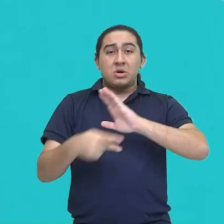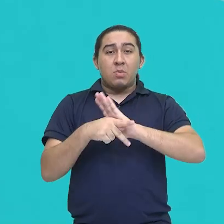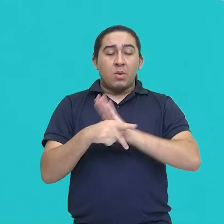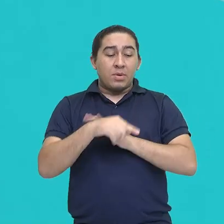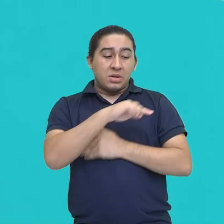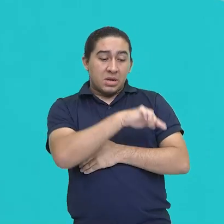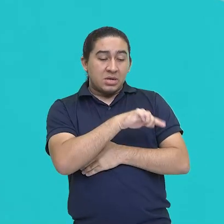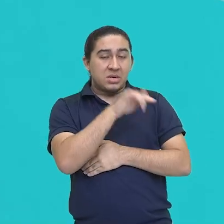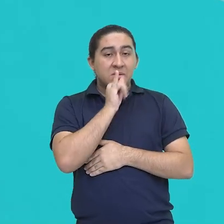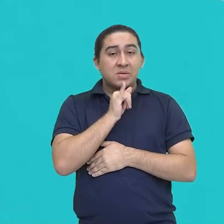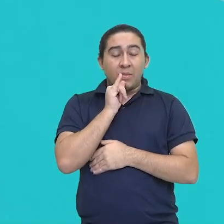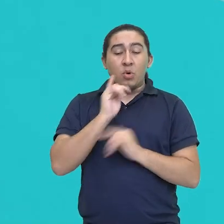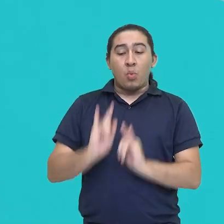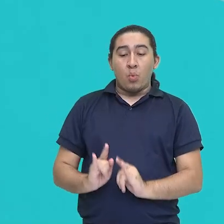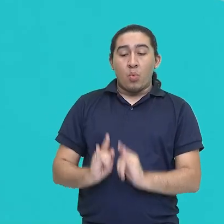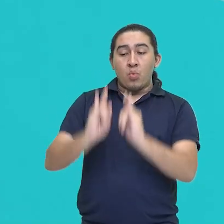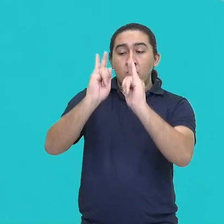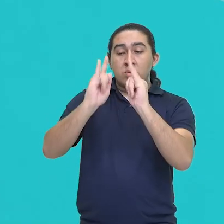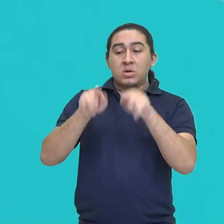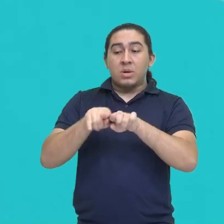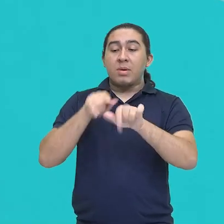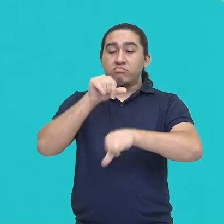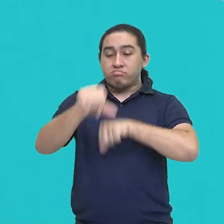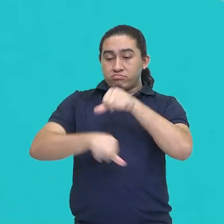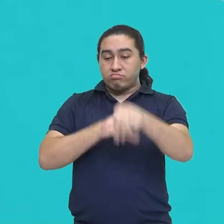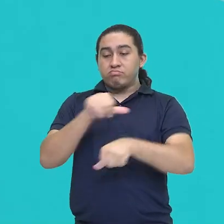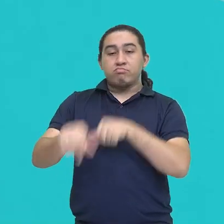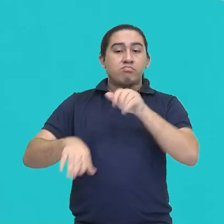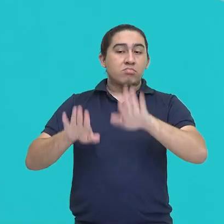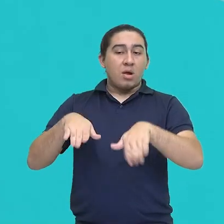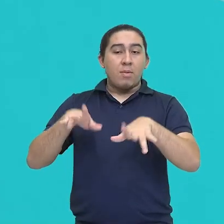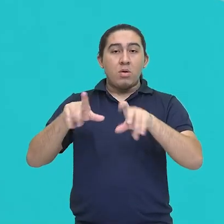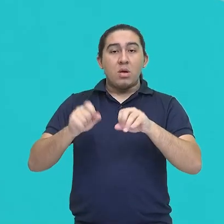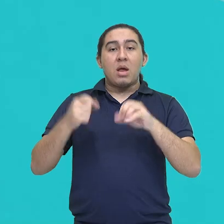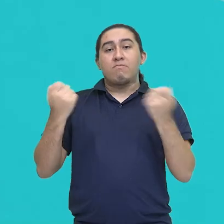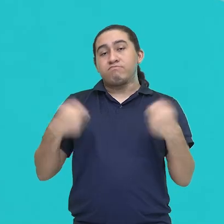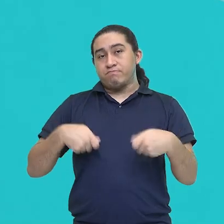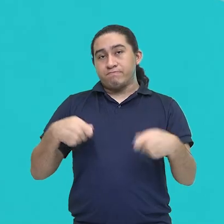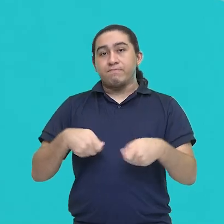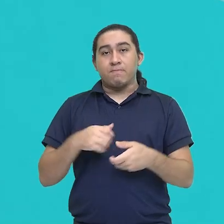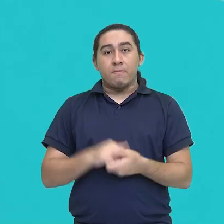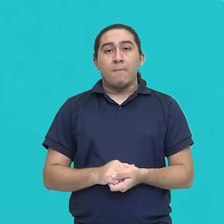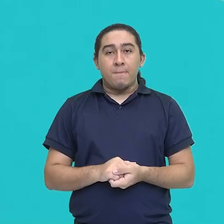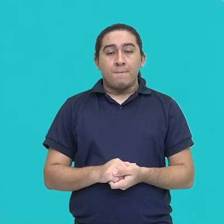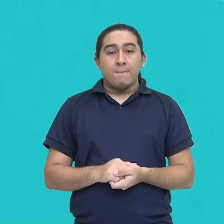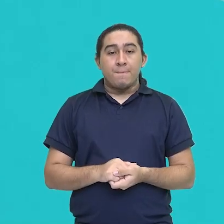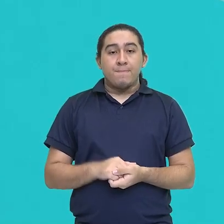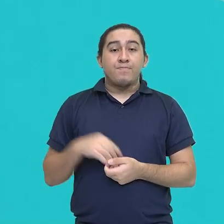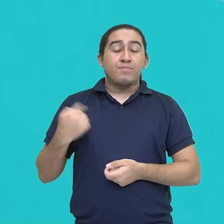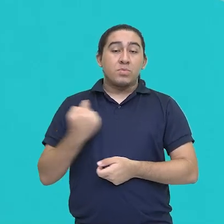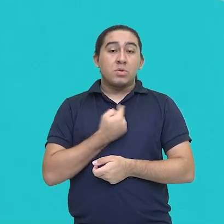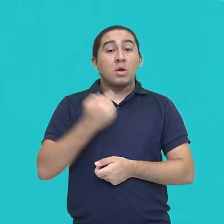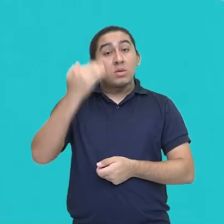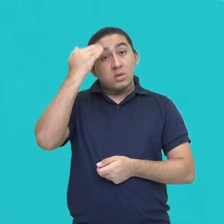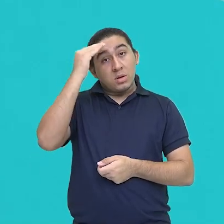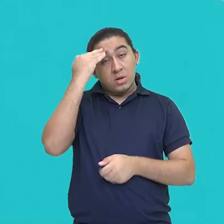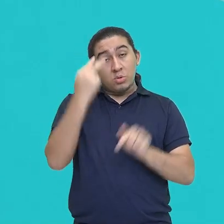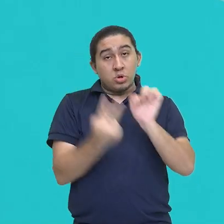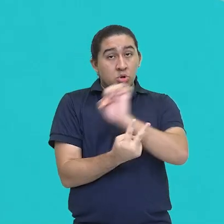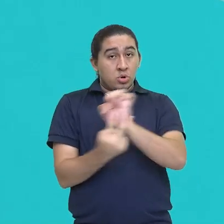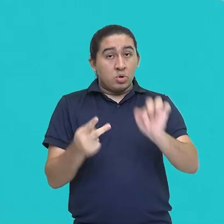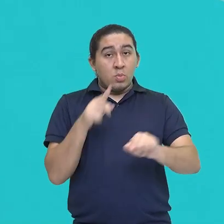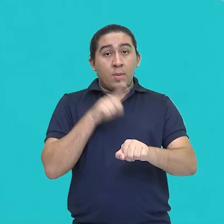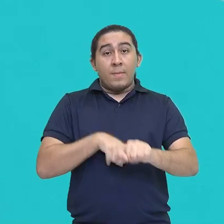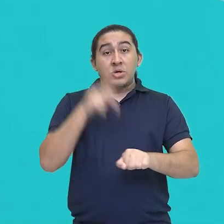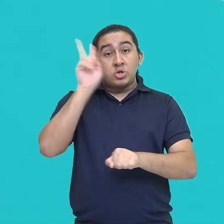grega, por exemplo, as colunas, e elas foram modificando de acordo com as suas necessidades. Então, nós vimos esses dois momentos da história